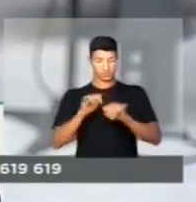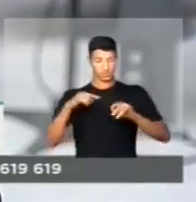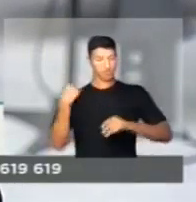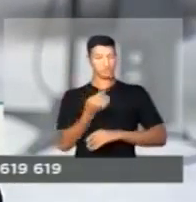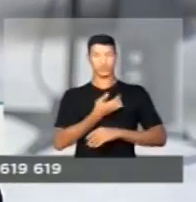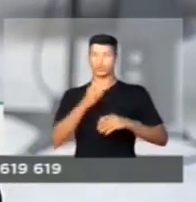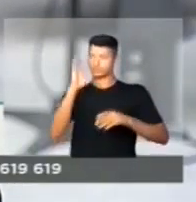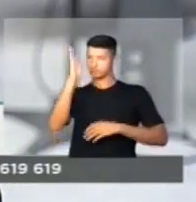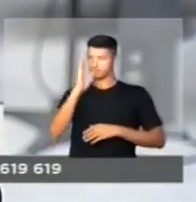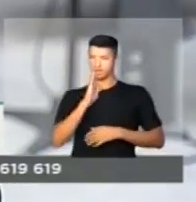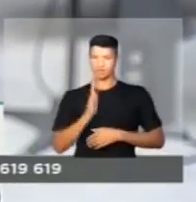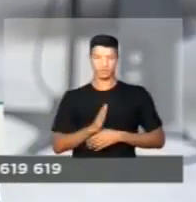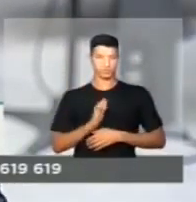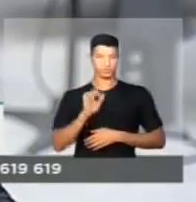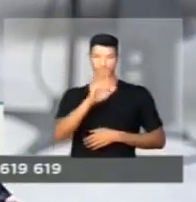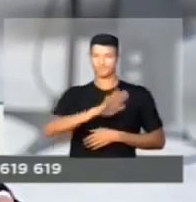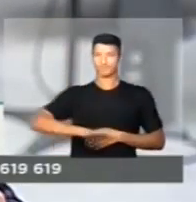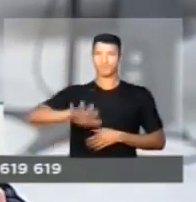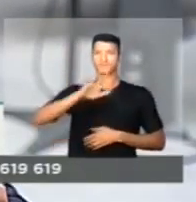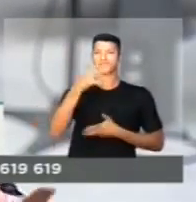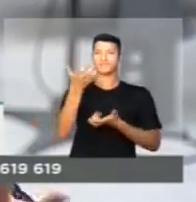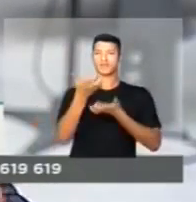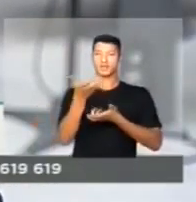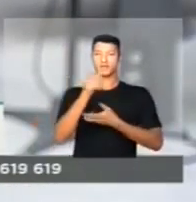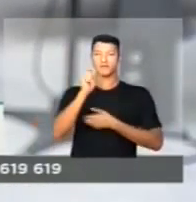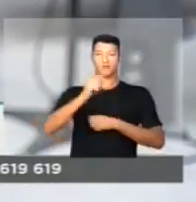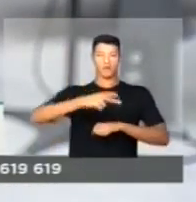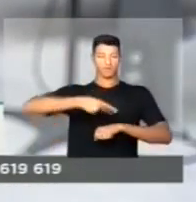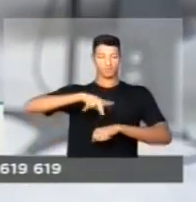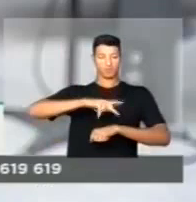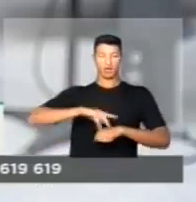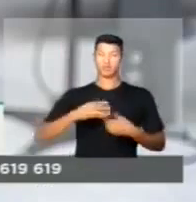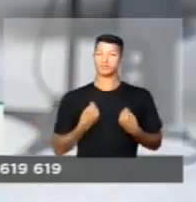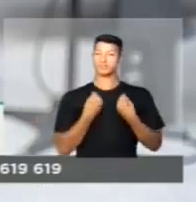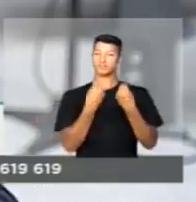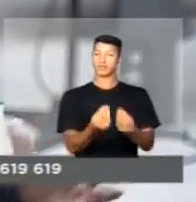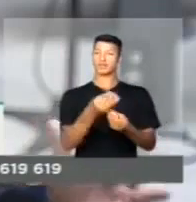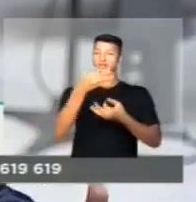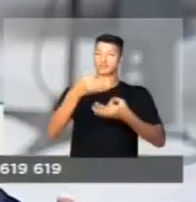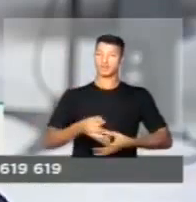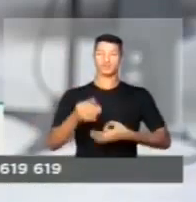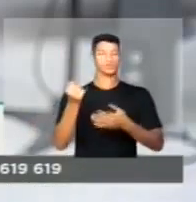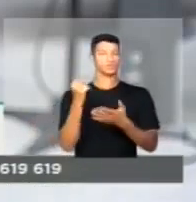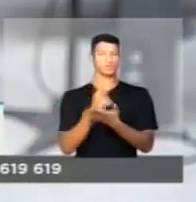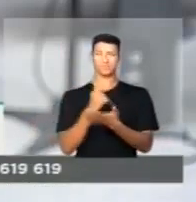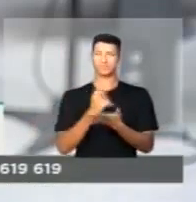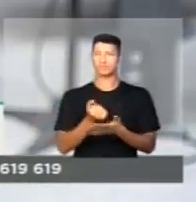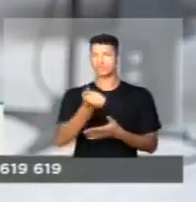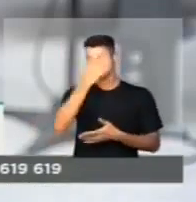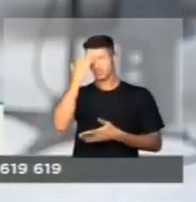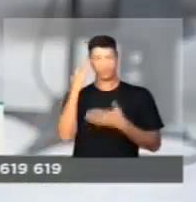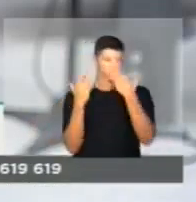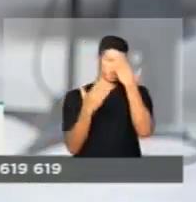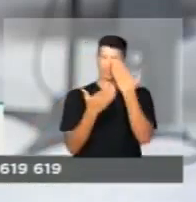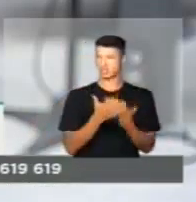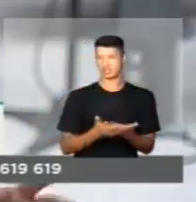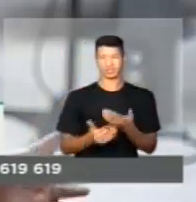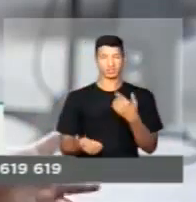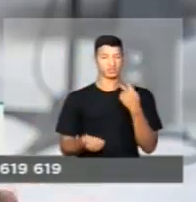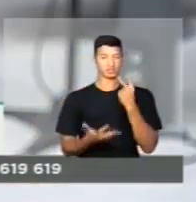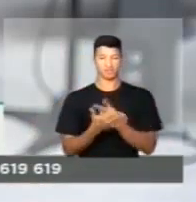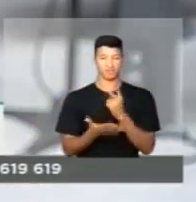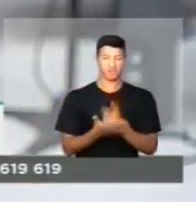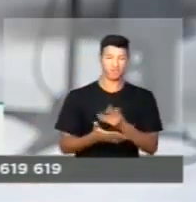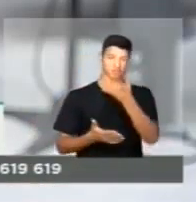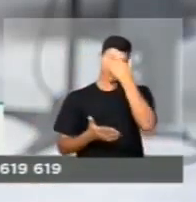nós brasileiros queremos que esse país dê certo. Apesar de muita gente não acreditar, apesar